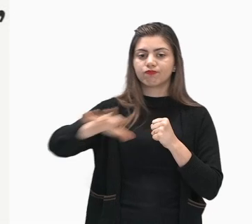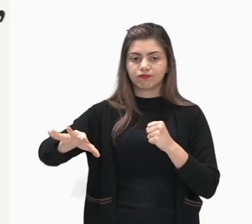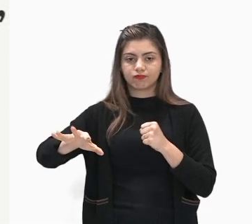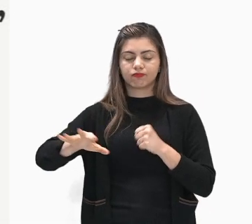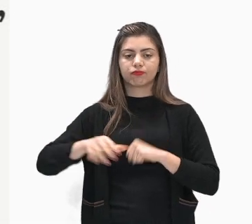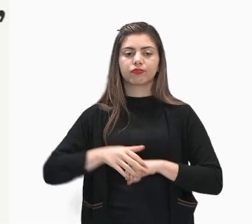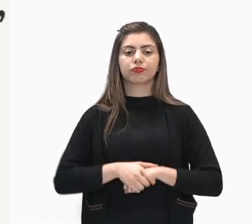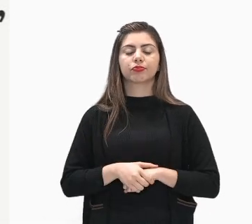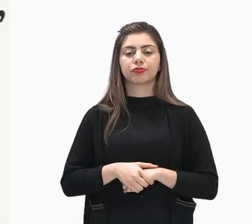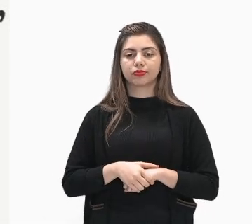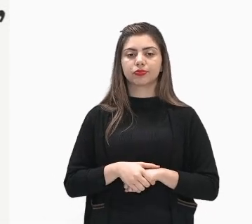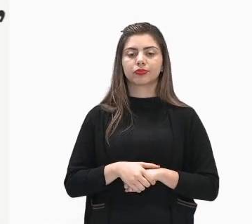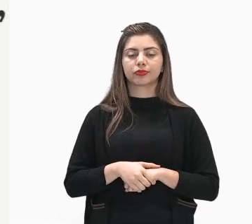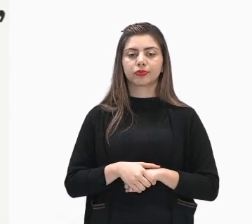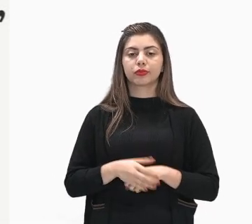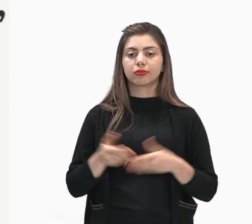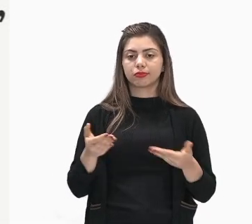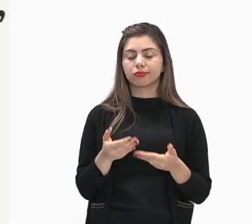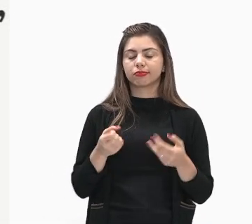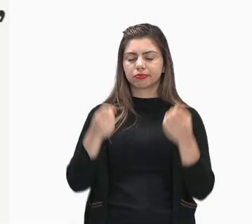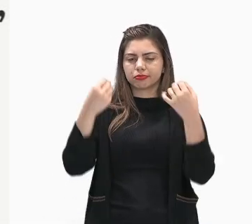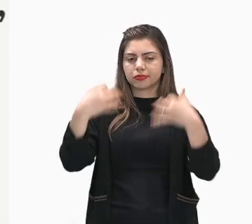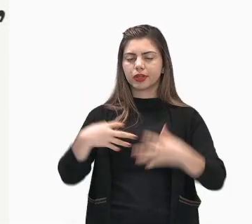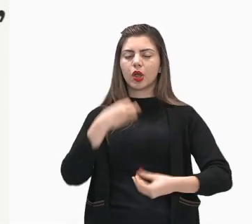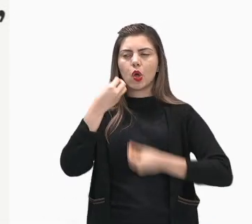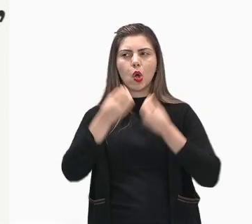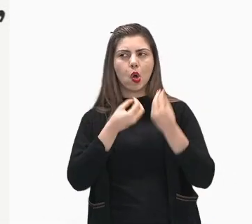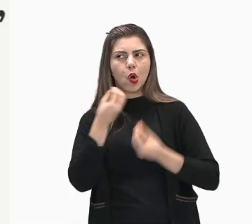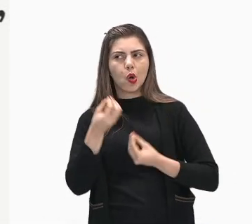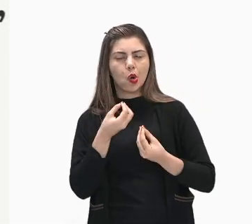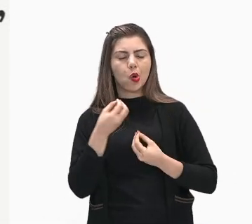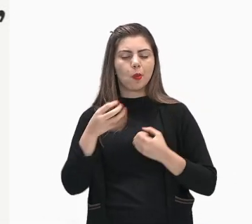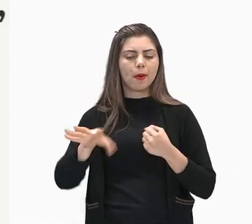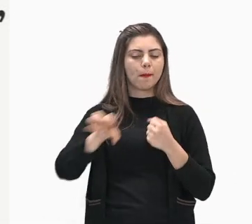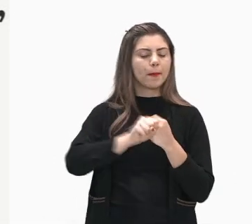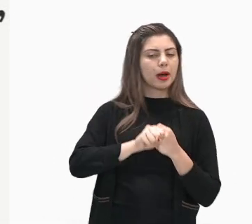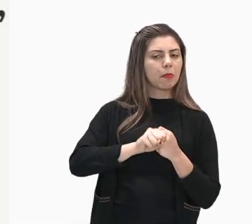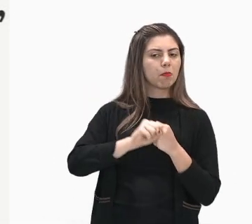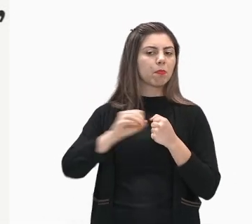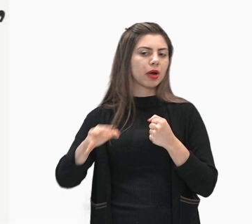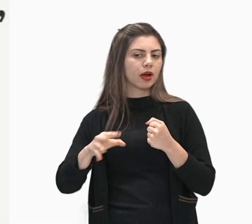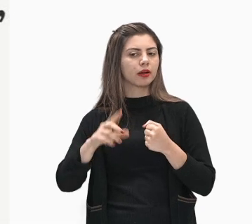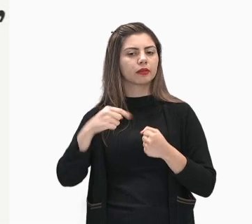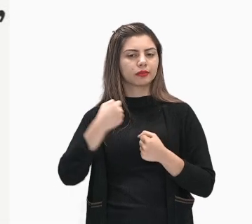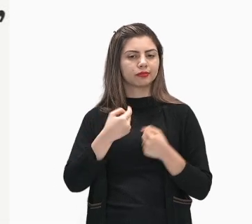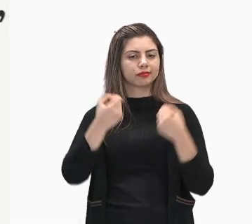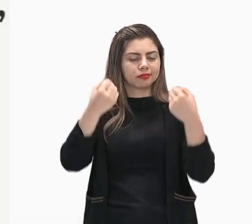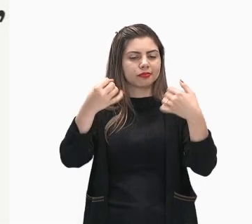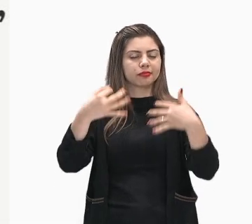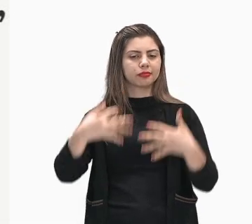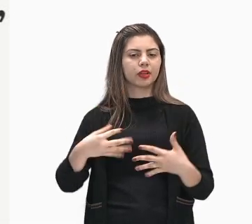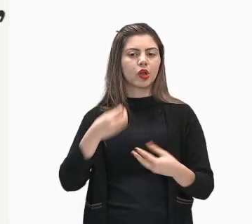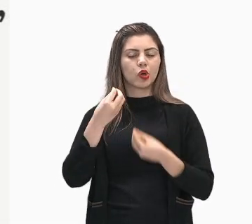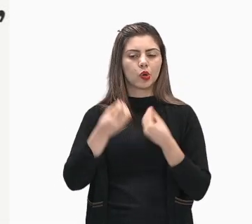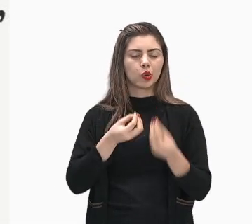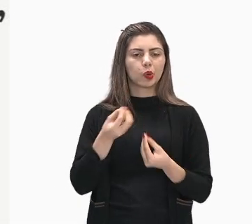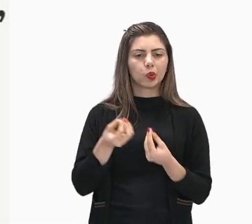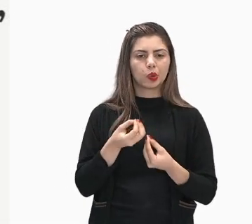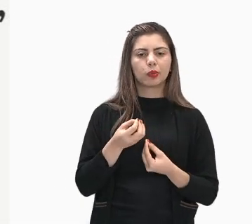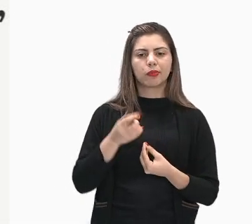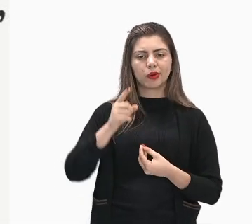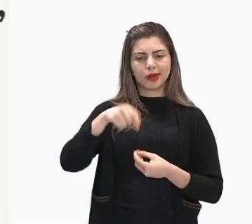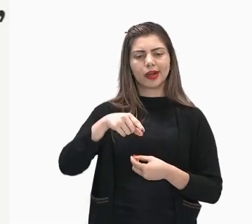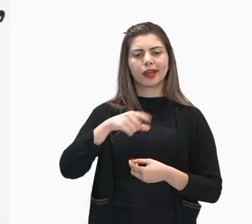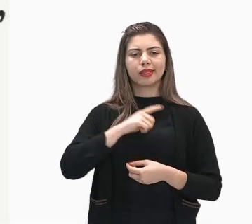magnéticos, agora vamos falar dessa propriedade aí importante dos ímãs, que é a propriedade de atrair ou